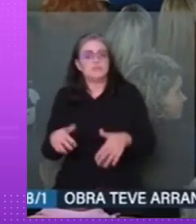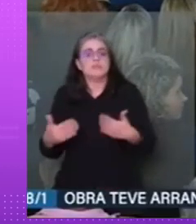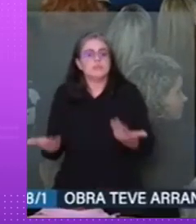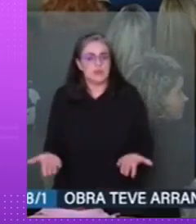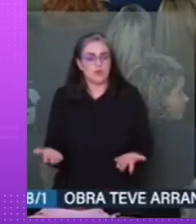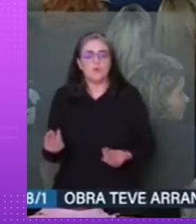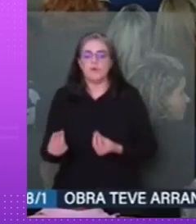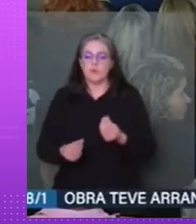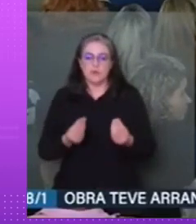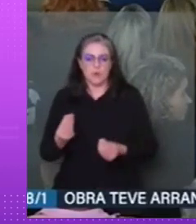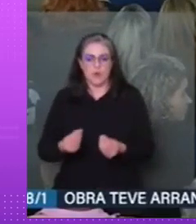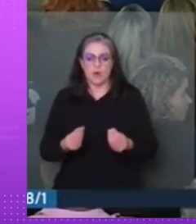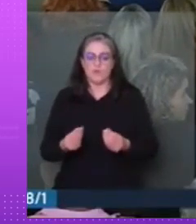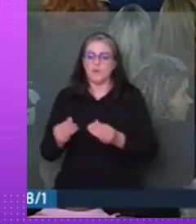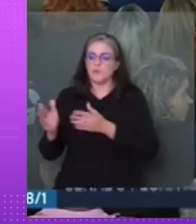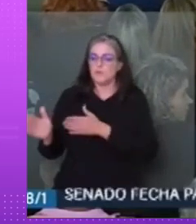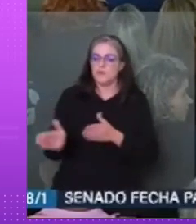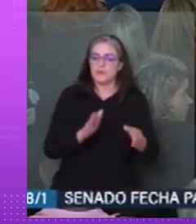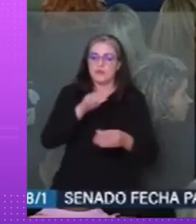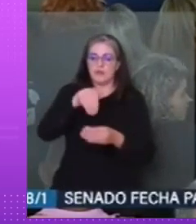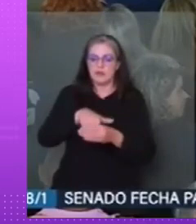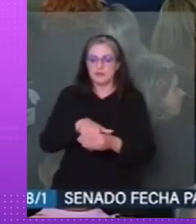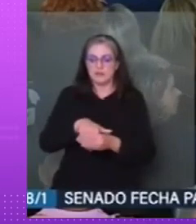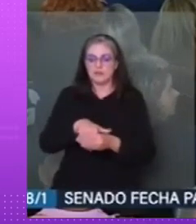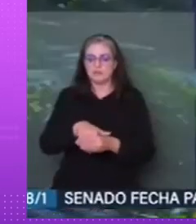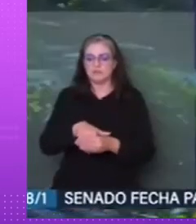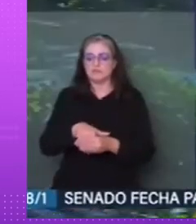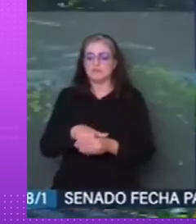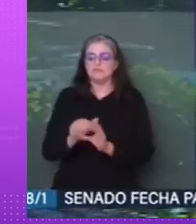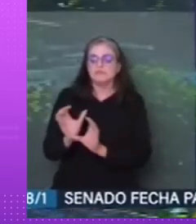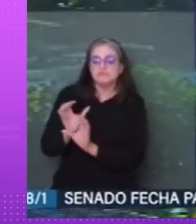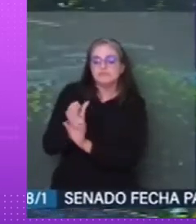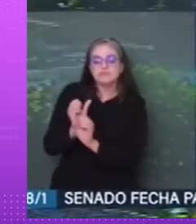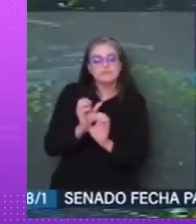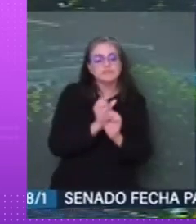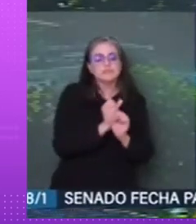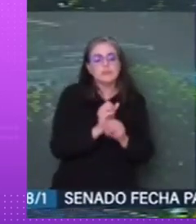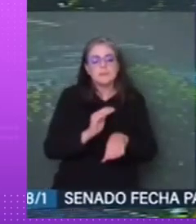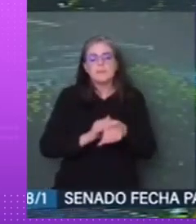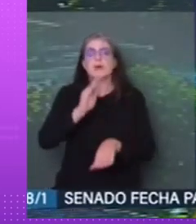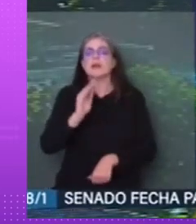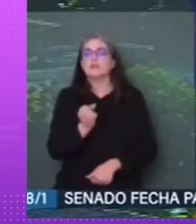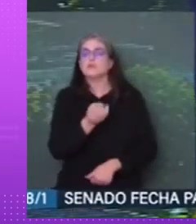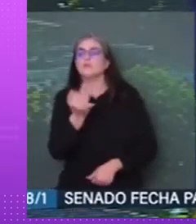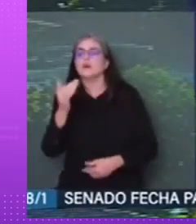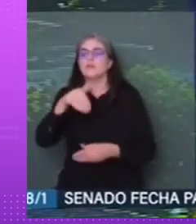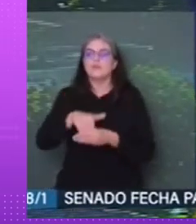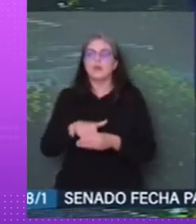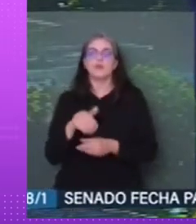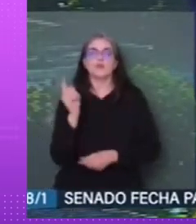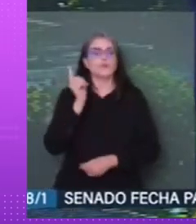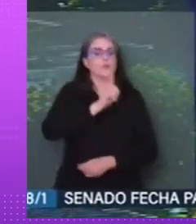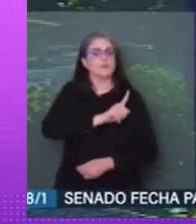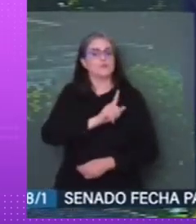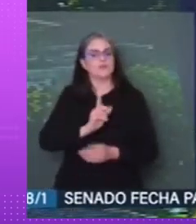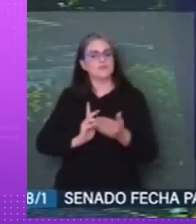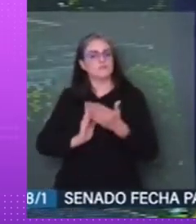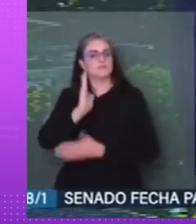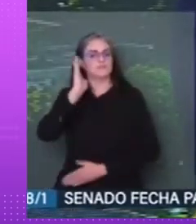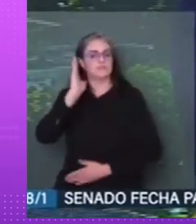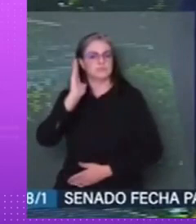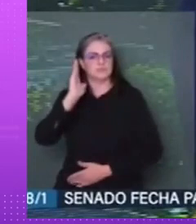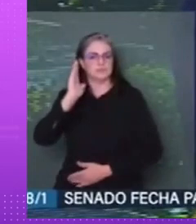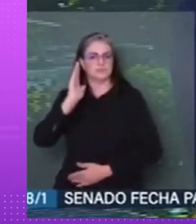segurança lá do Distrito Federal. E é isso, né, que todas as pessoas têm que pagar devidamente por aquilo que aconteceu. Foram imagens